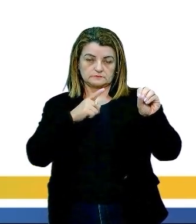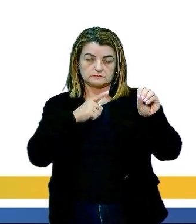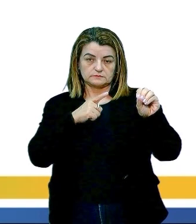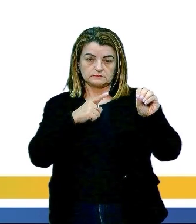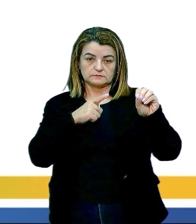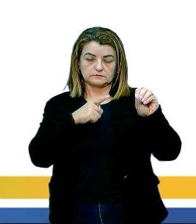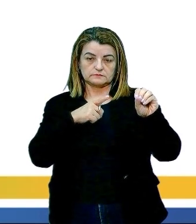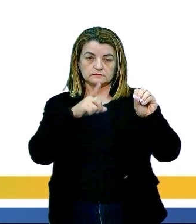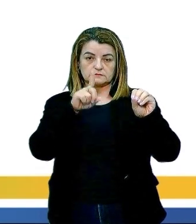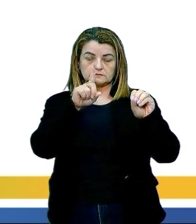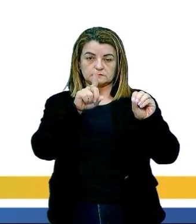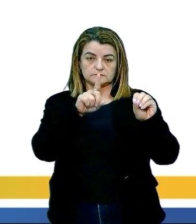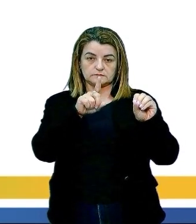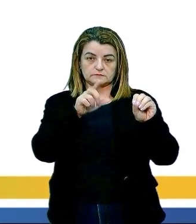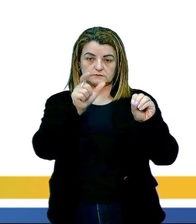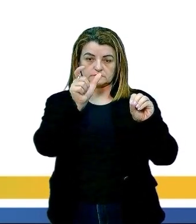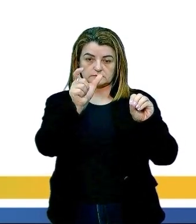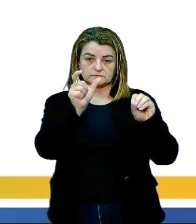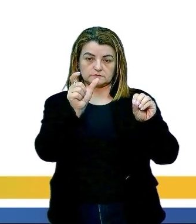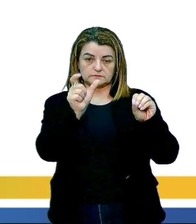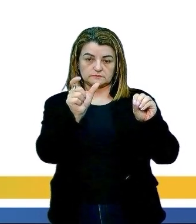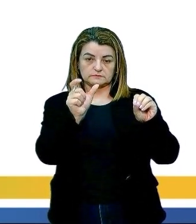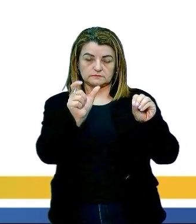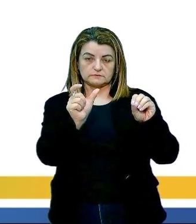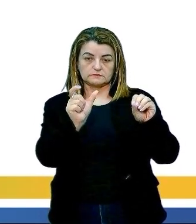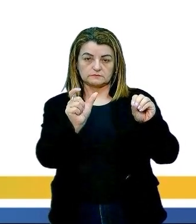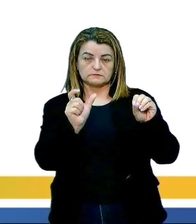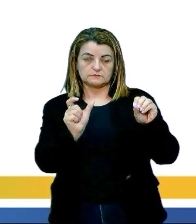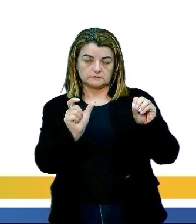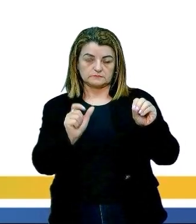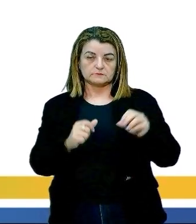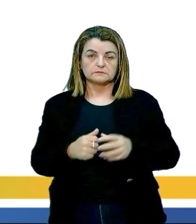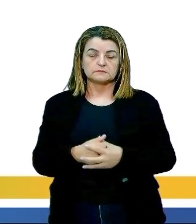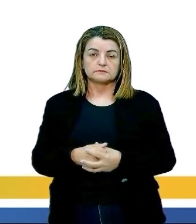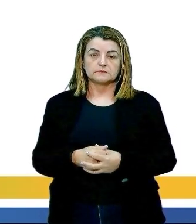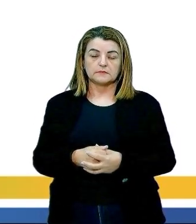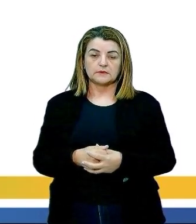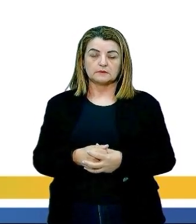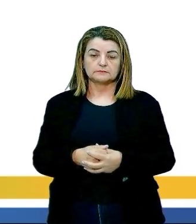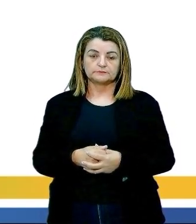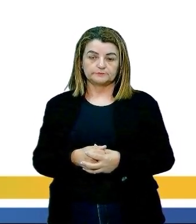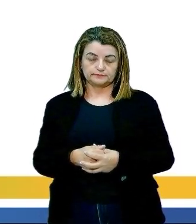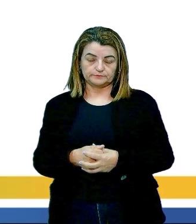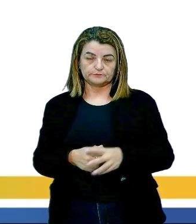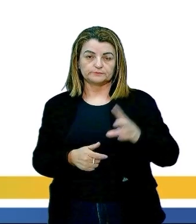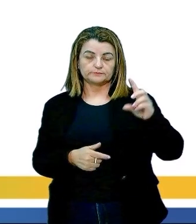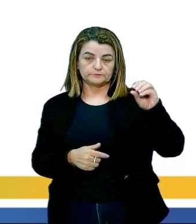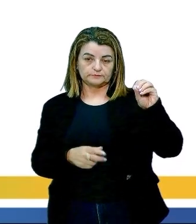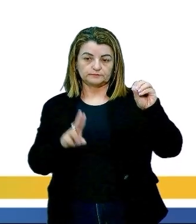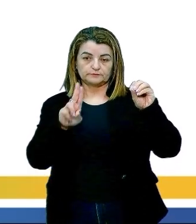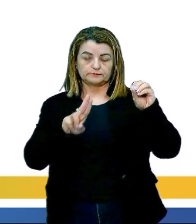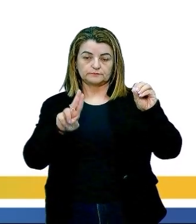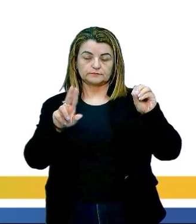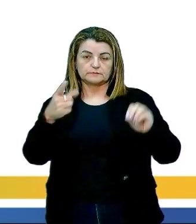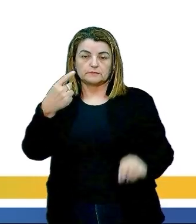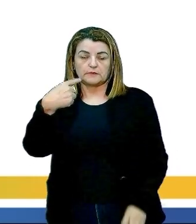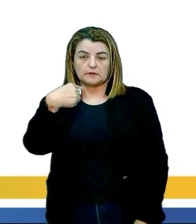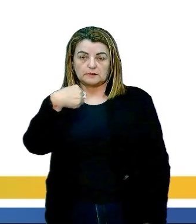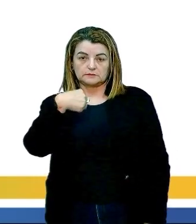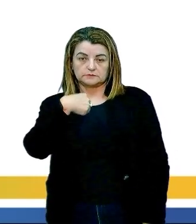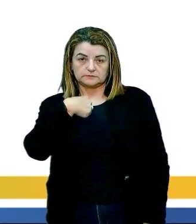pessoas I, you, we, you e they. Traduzindo para a língua portuguesa, nós temos